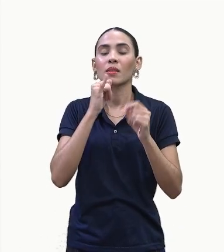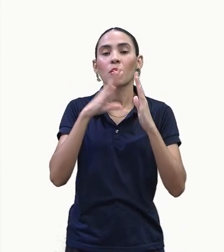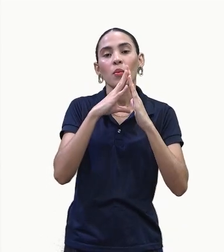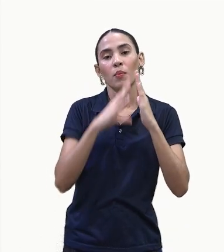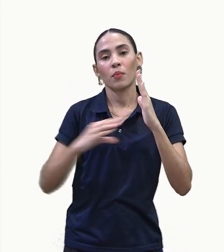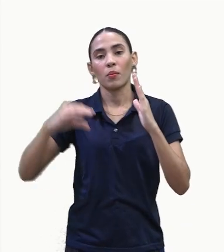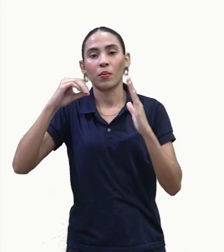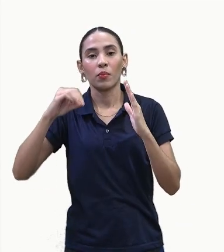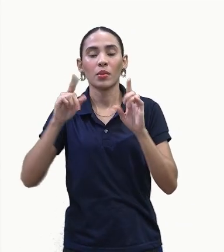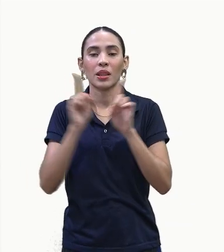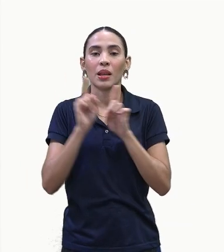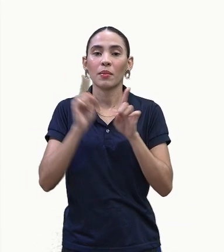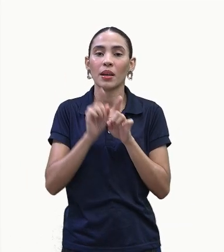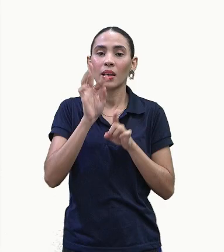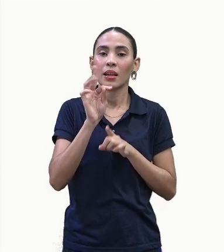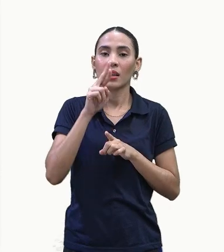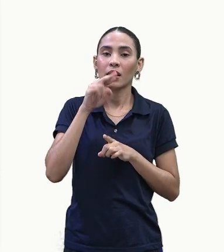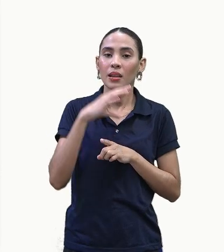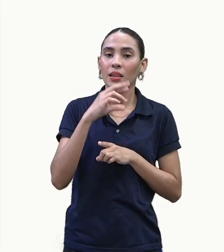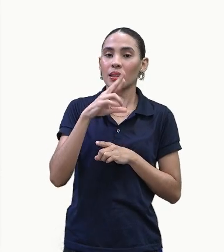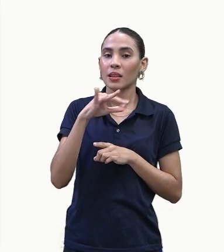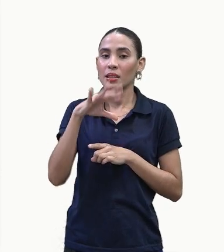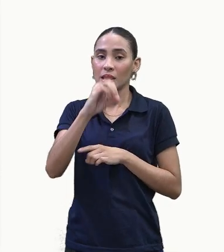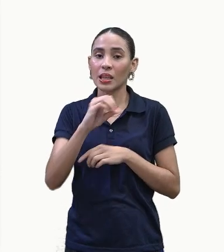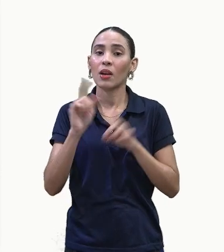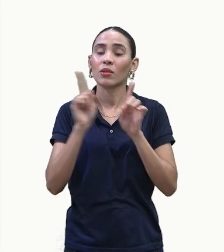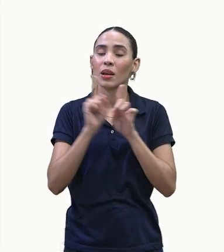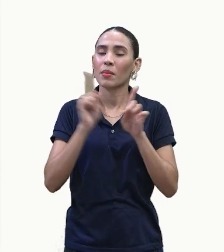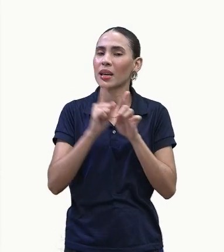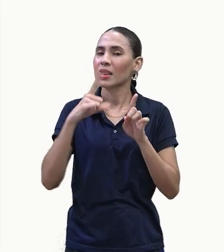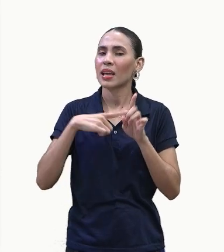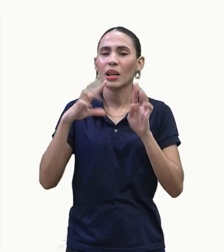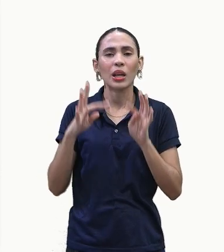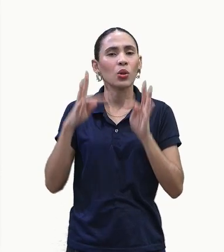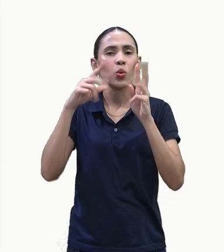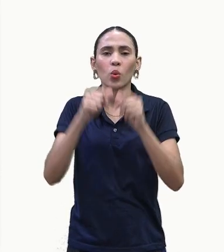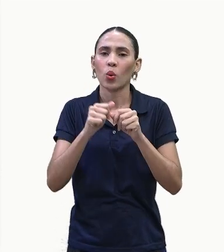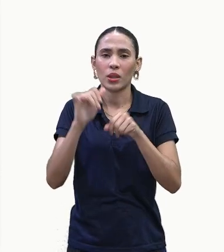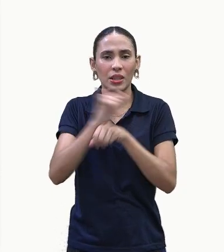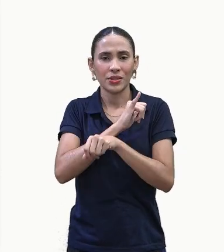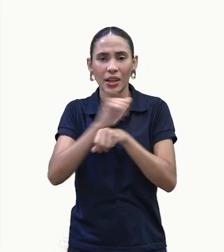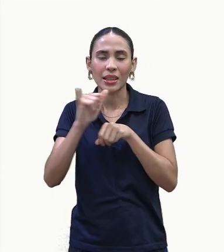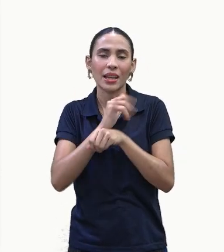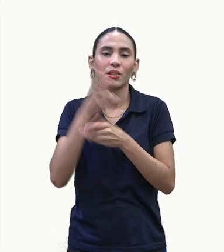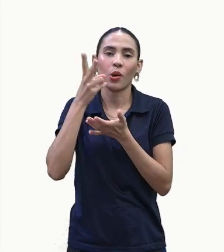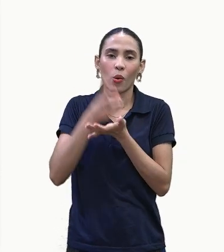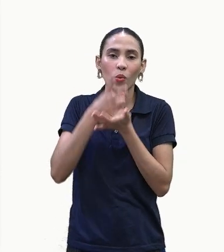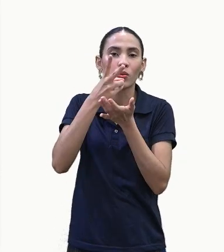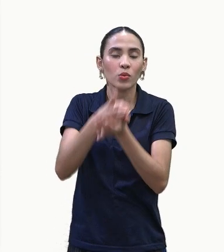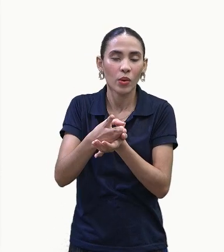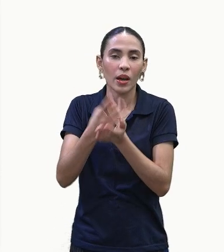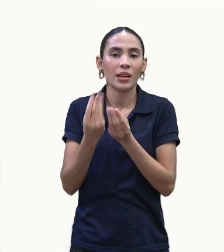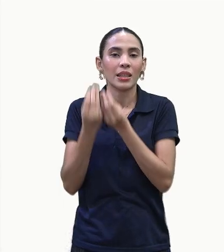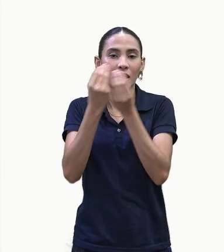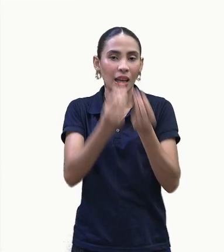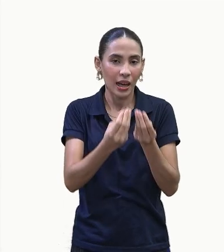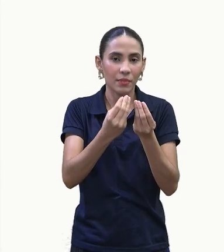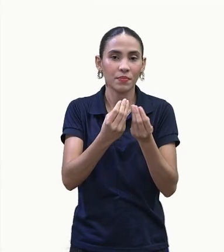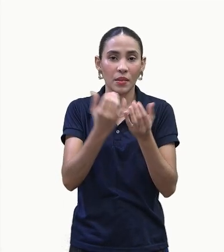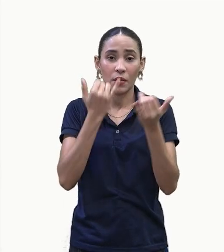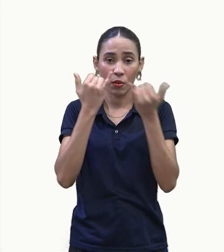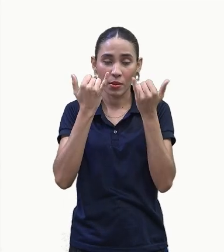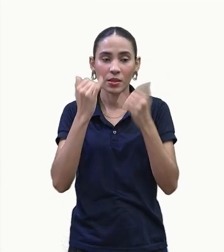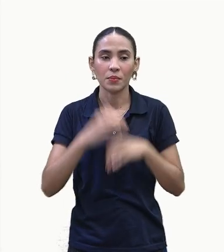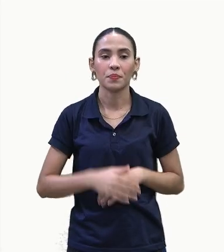duplicação, transcrição, tradução. Então, ele já tem todo o maquinário para continuar e levar essa informação